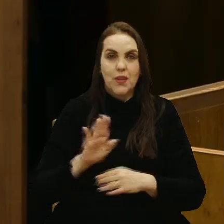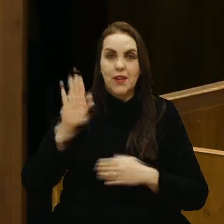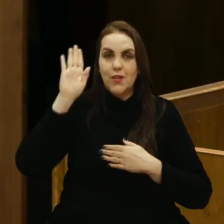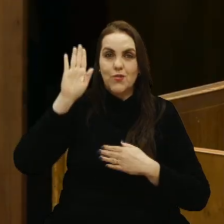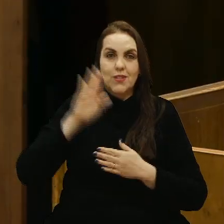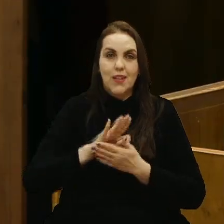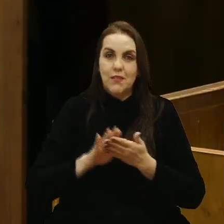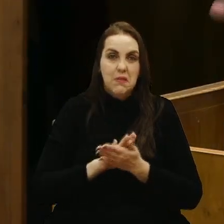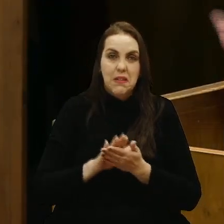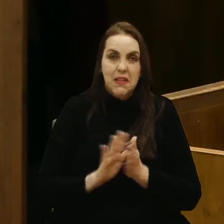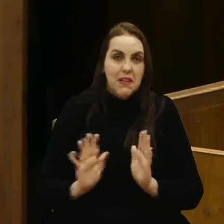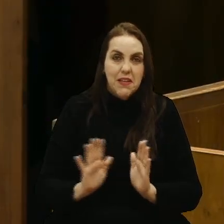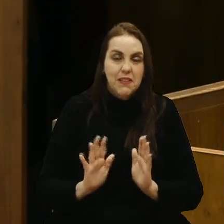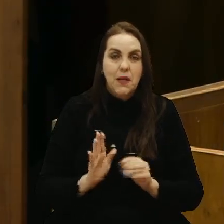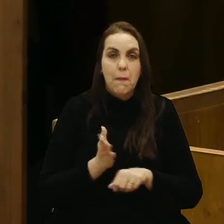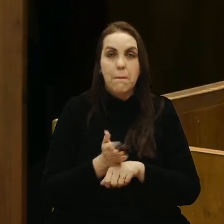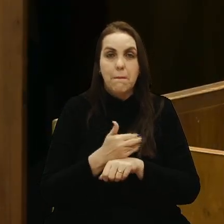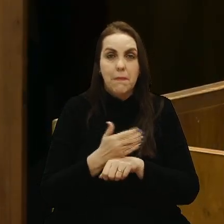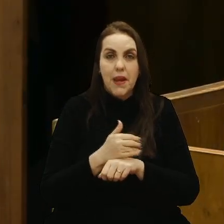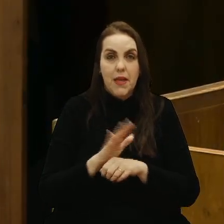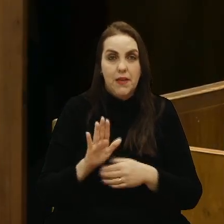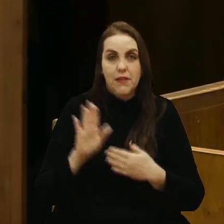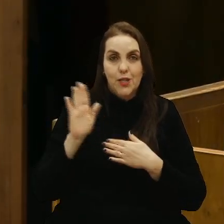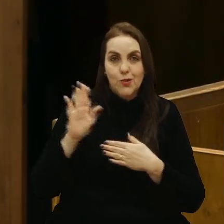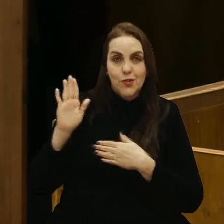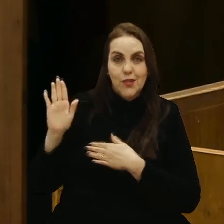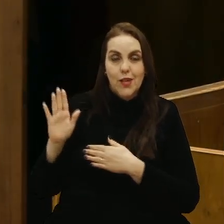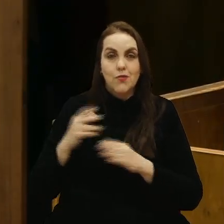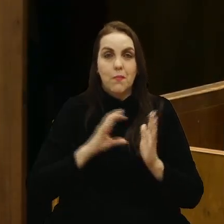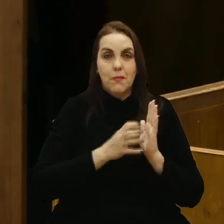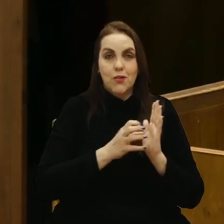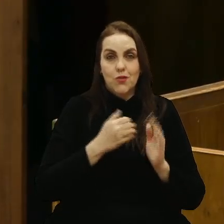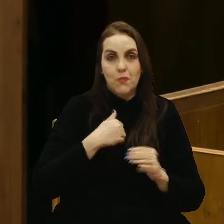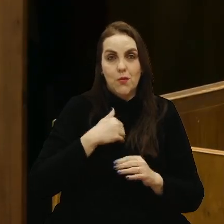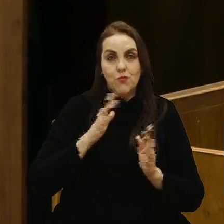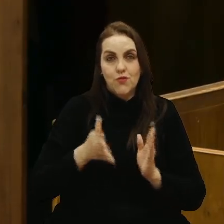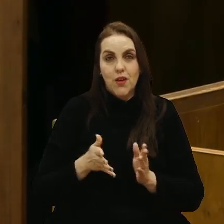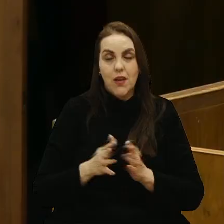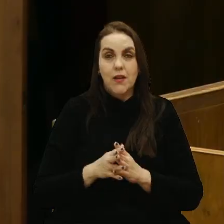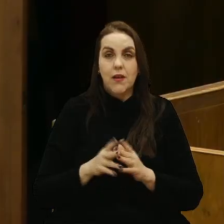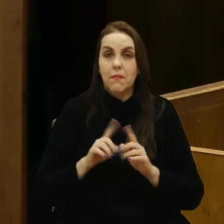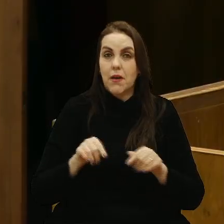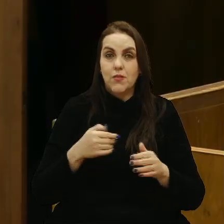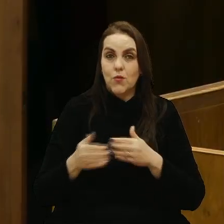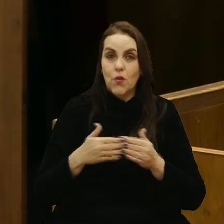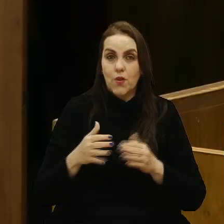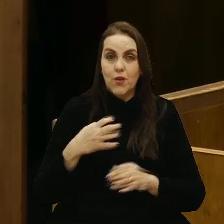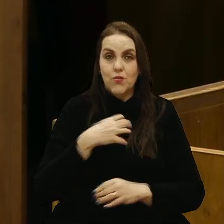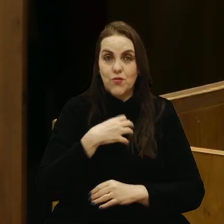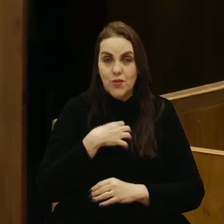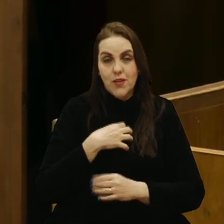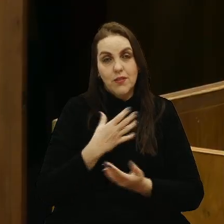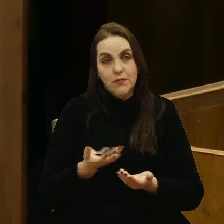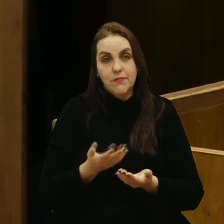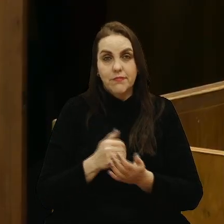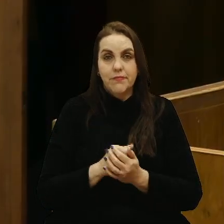né? As pré-candidaturas estão postas aí do meu partido, mas, de toda forma, vamos